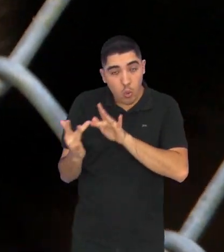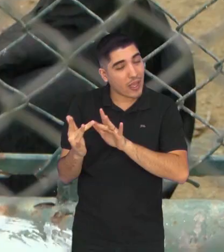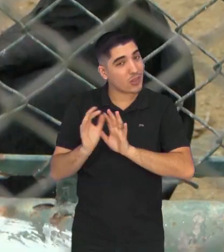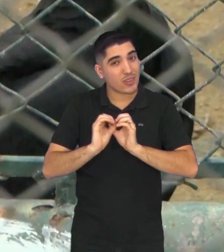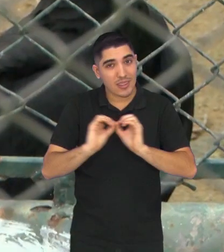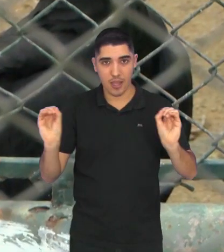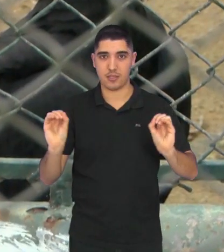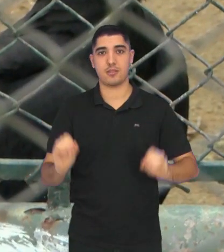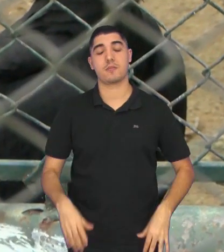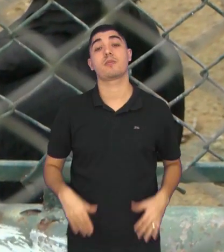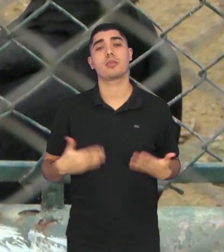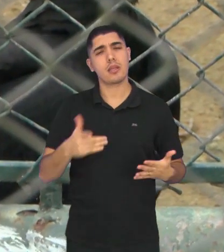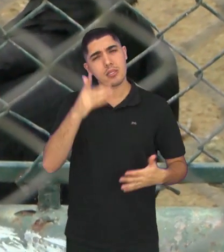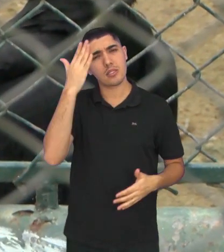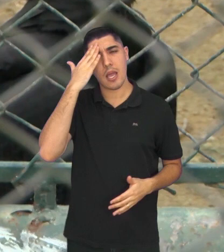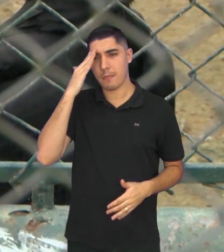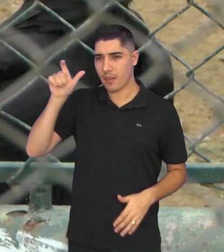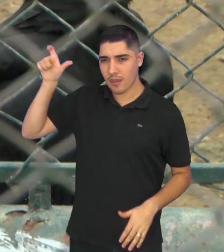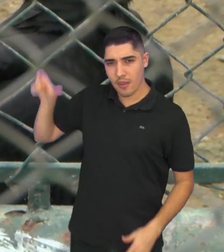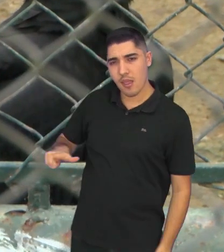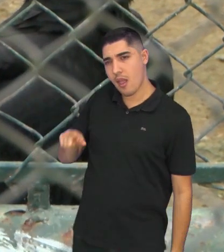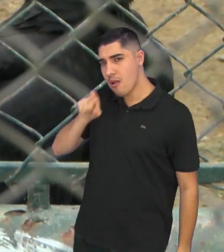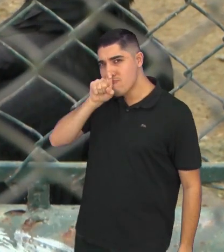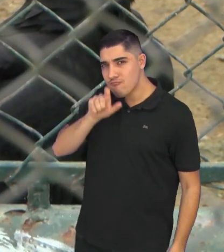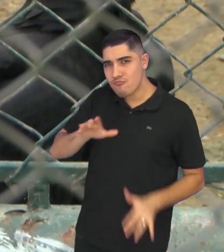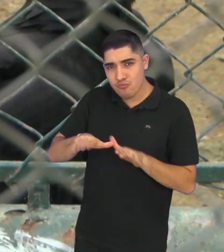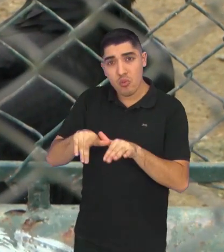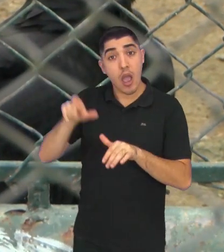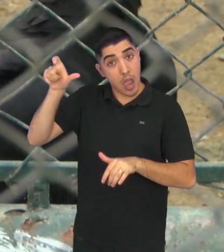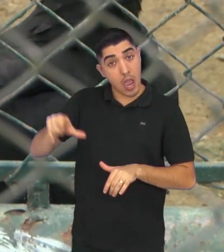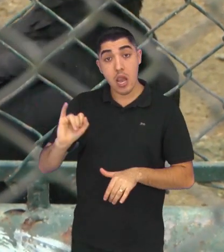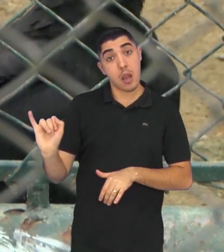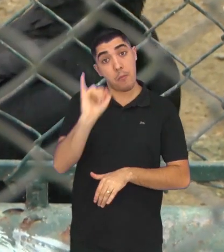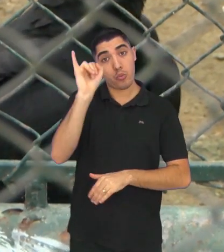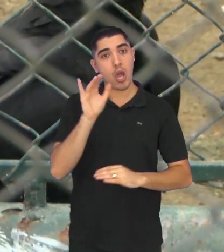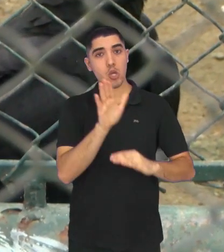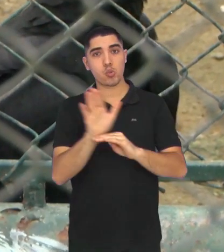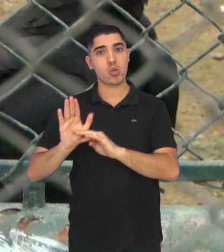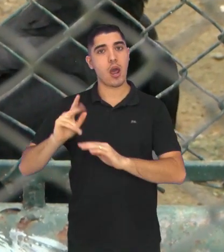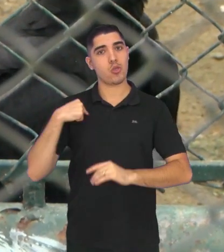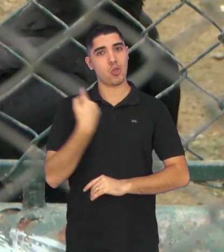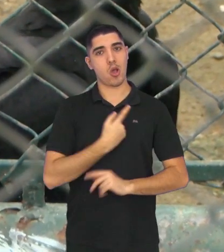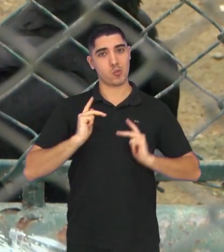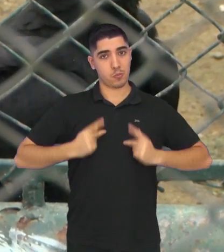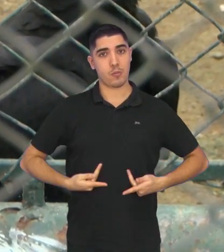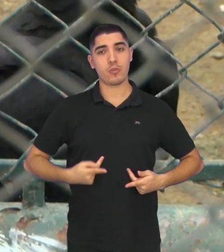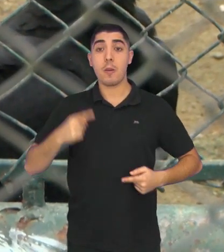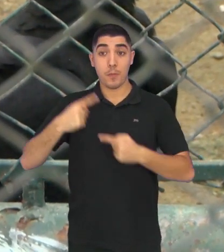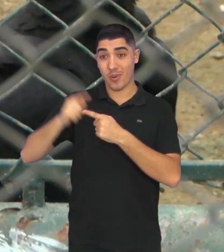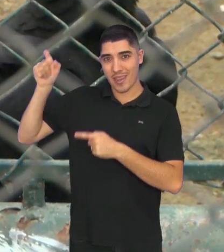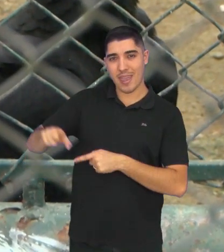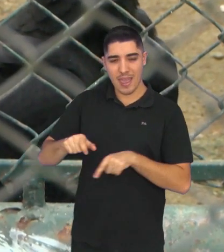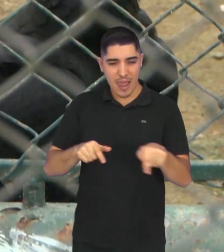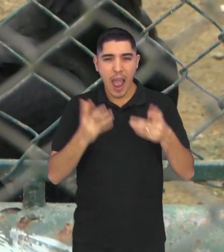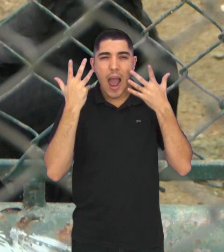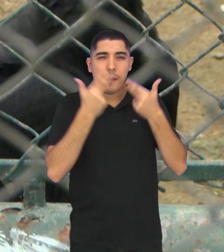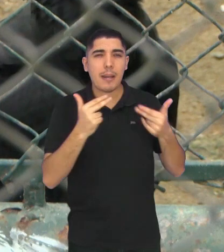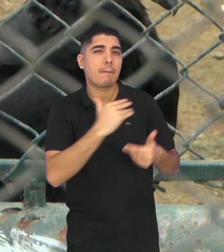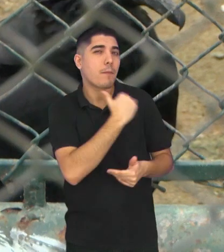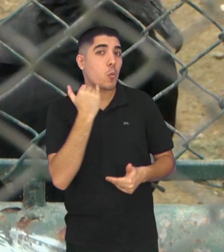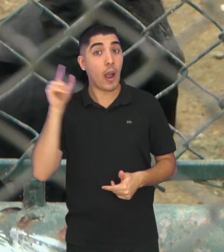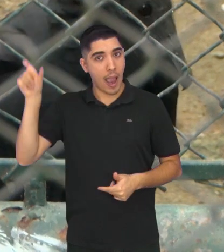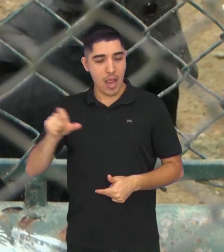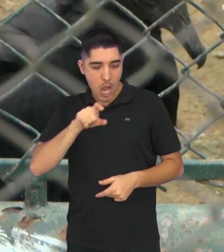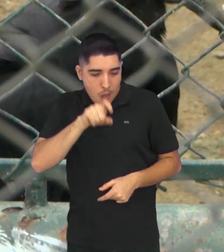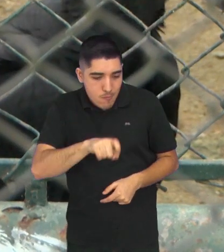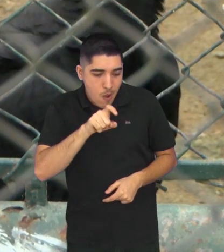eles. Você sabia que os urubus são úteis ao ser humano na medida em que, ao comer a carne de animais mortos, evitam